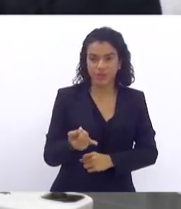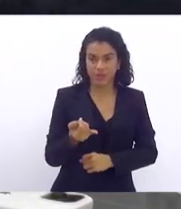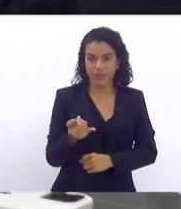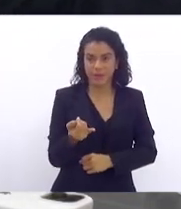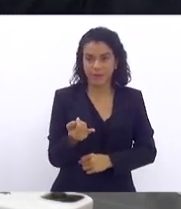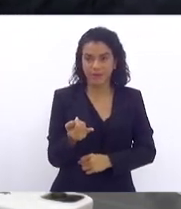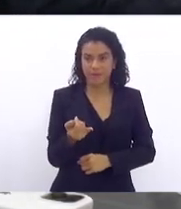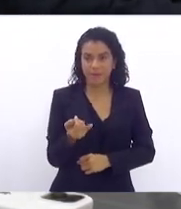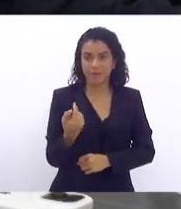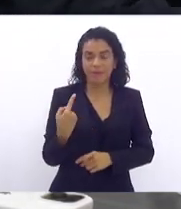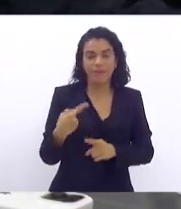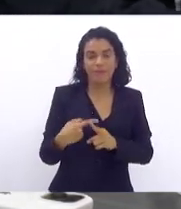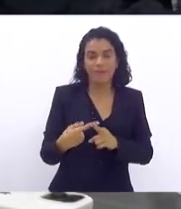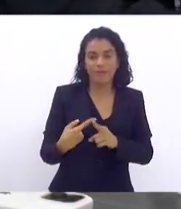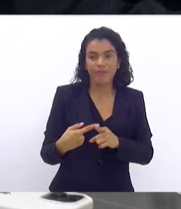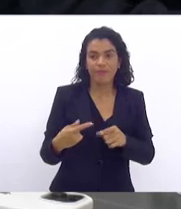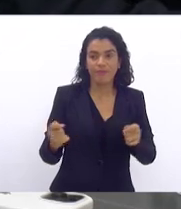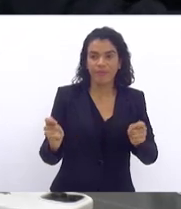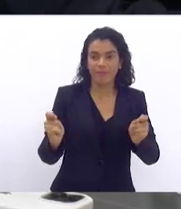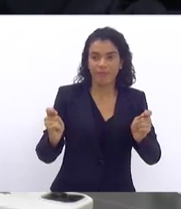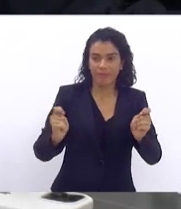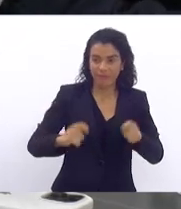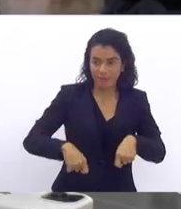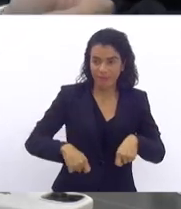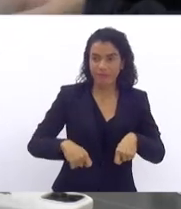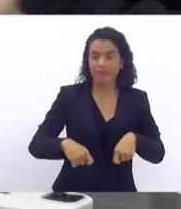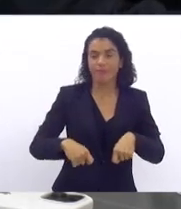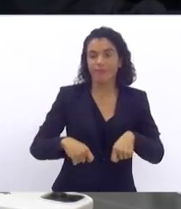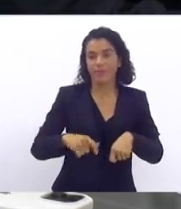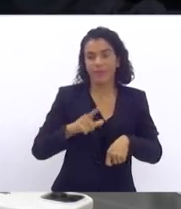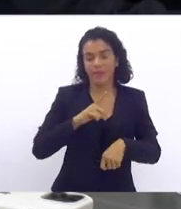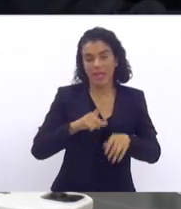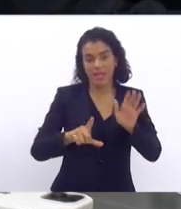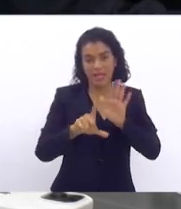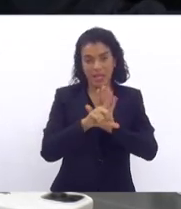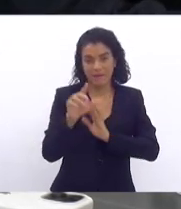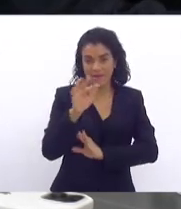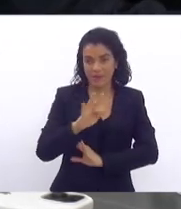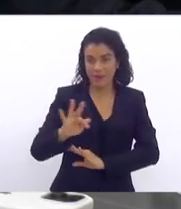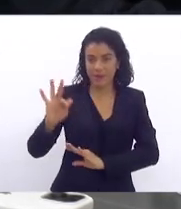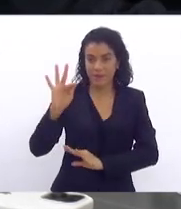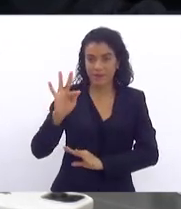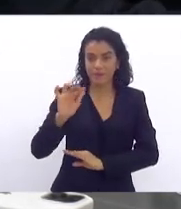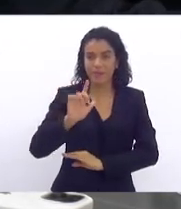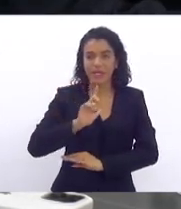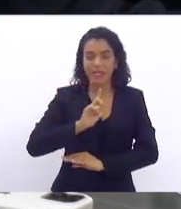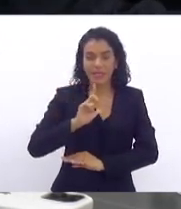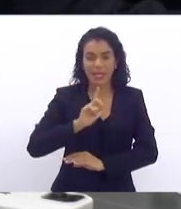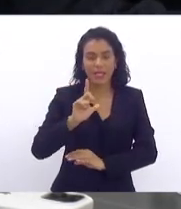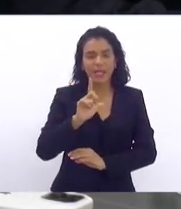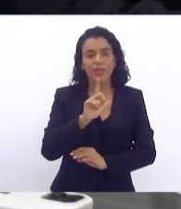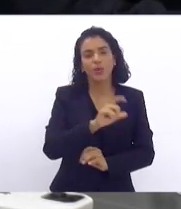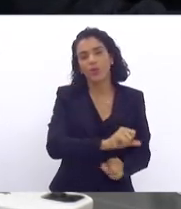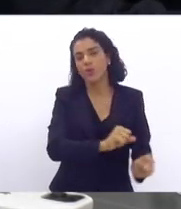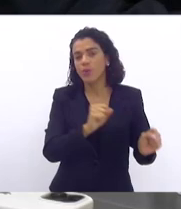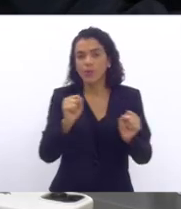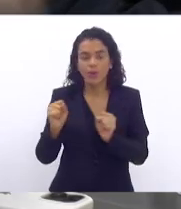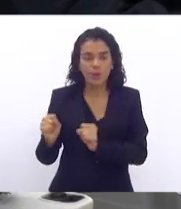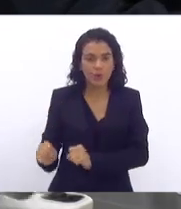porque a capacidade, isso está na legislação federal, quem tem o poder de